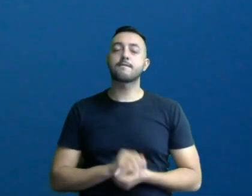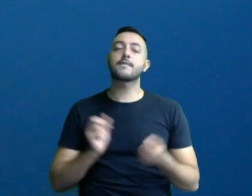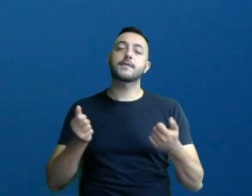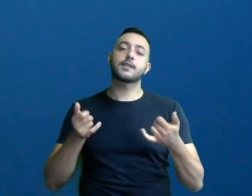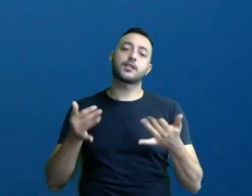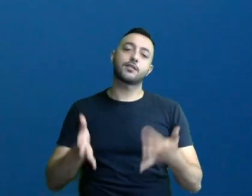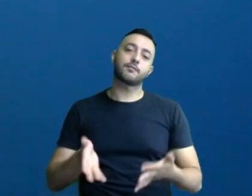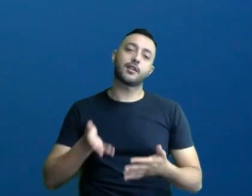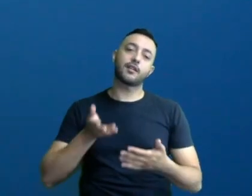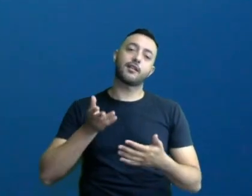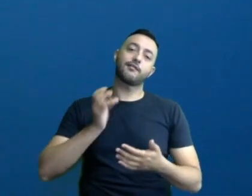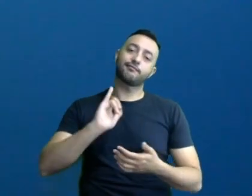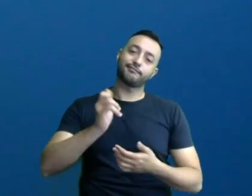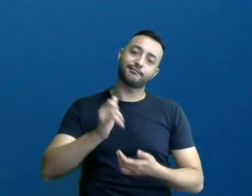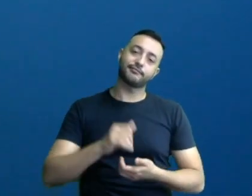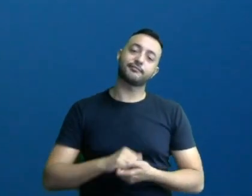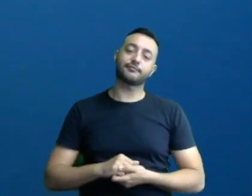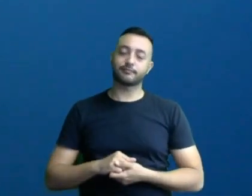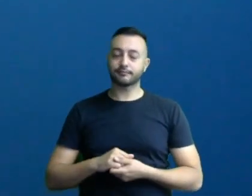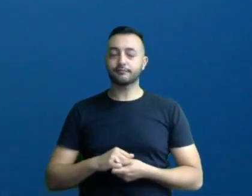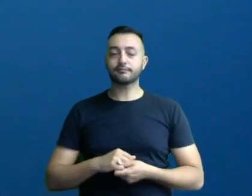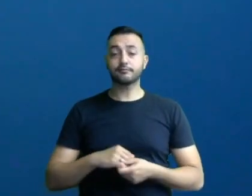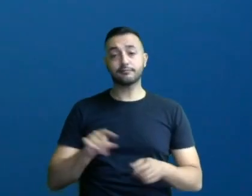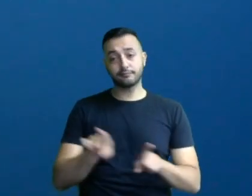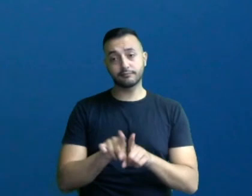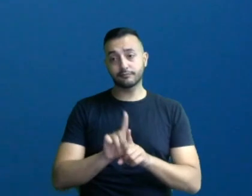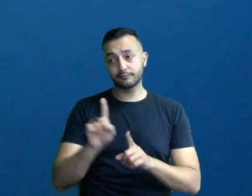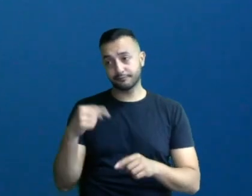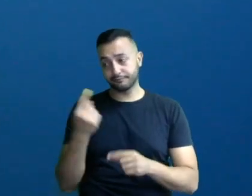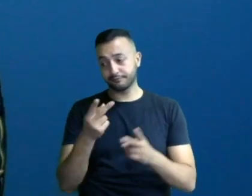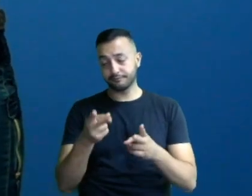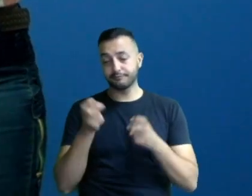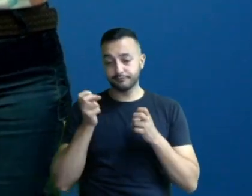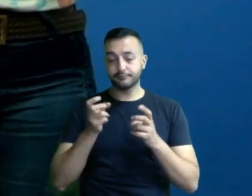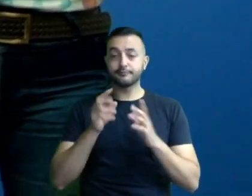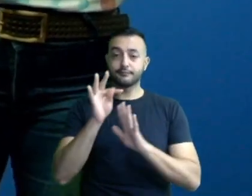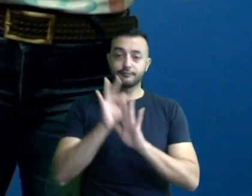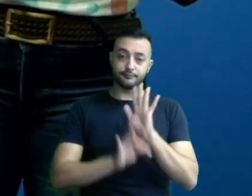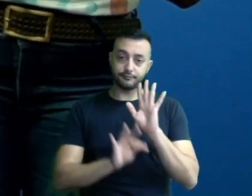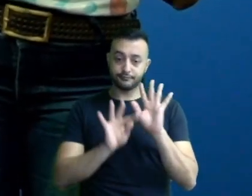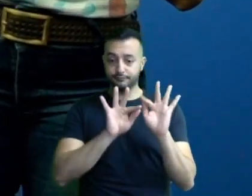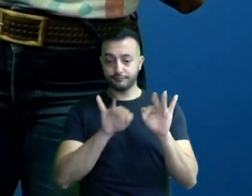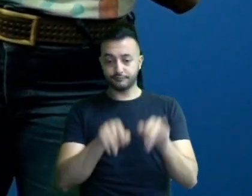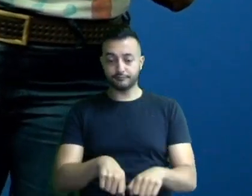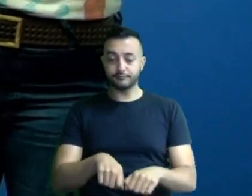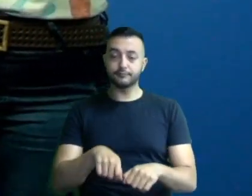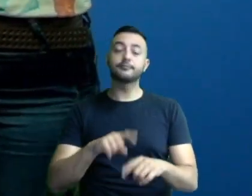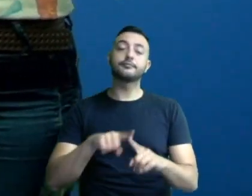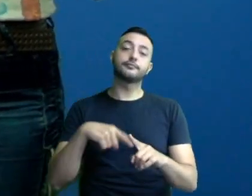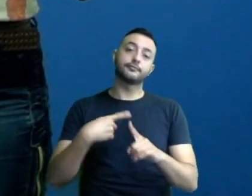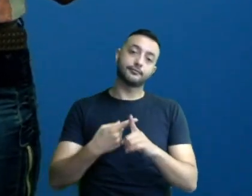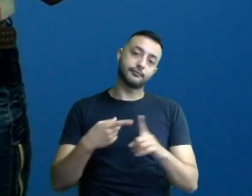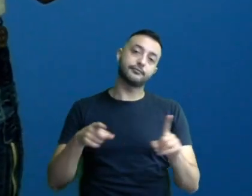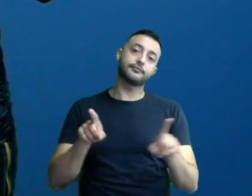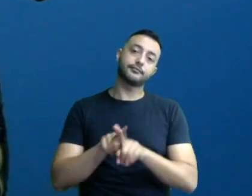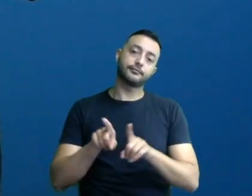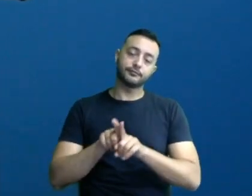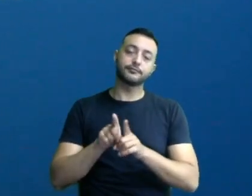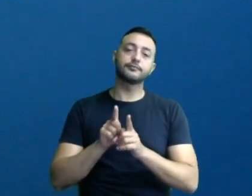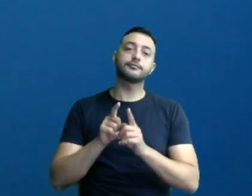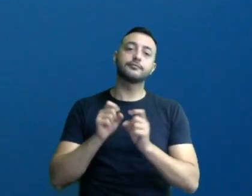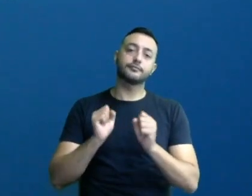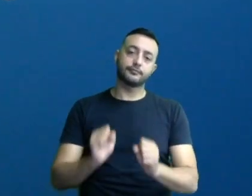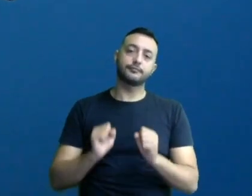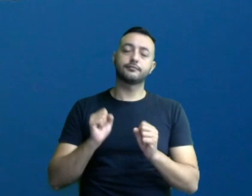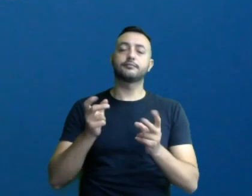traz informações. E, como a gente também pôde perceber lá no final do texto, além no final também, no começo, a gente